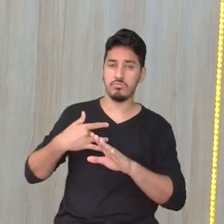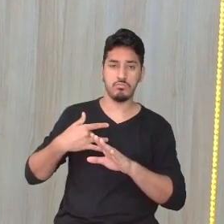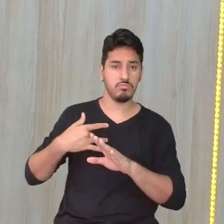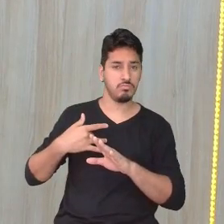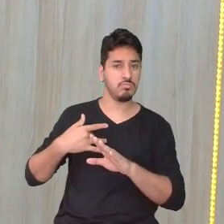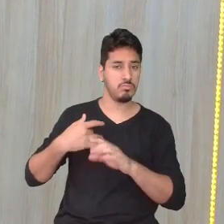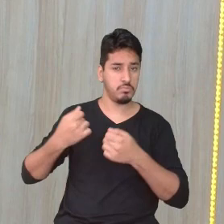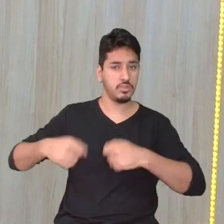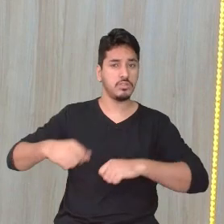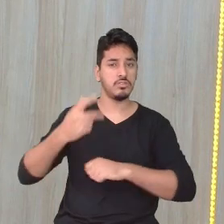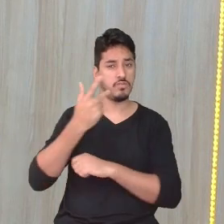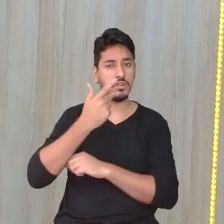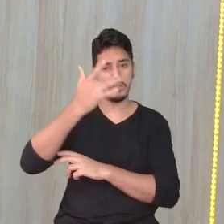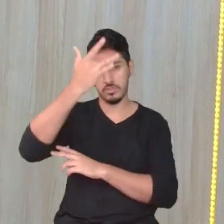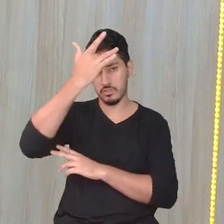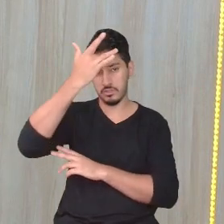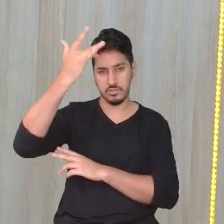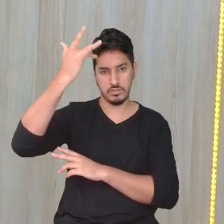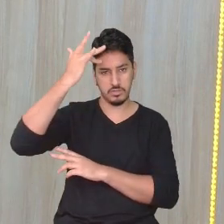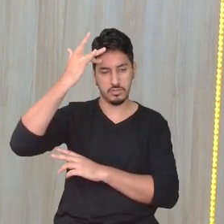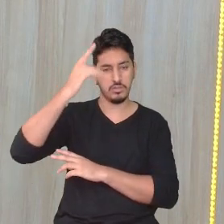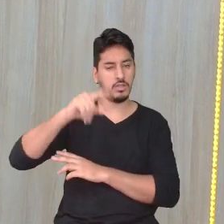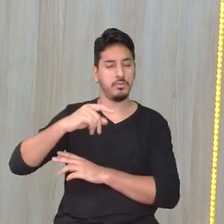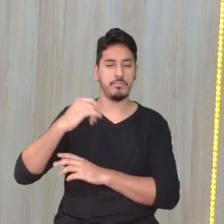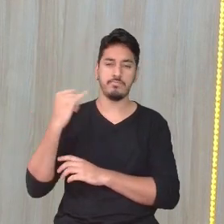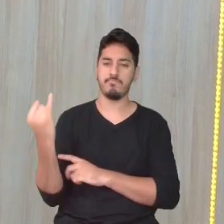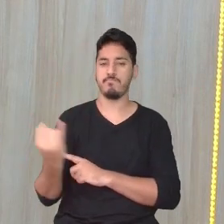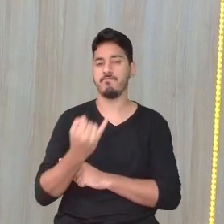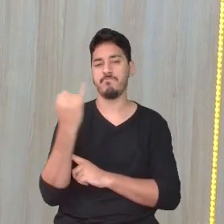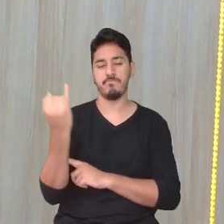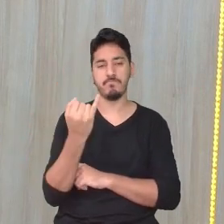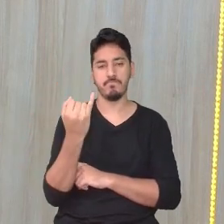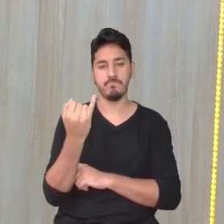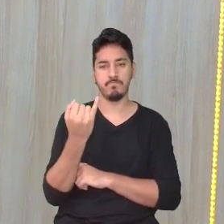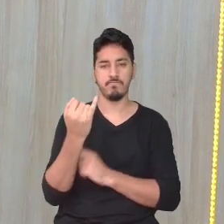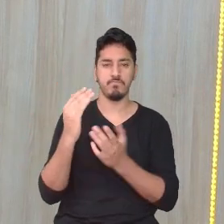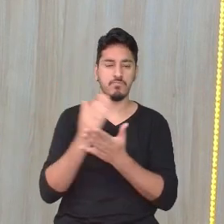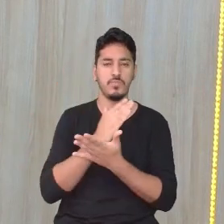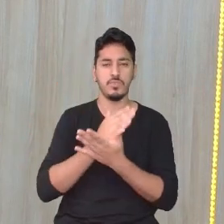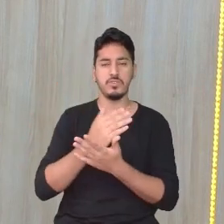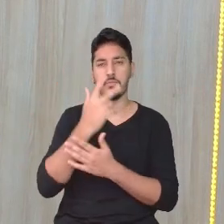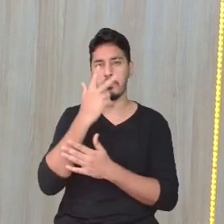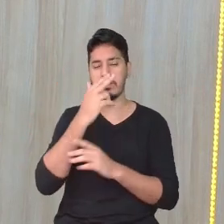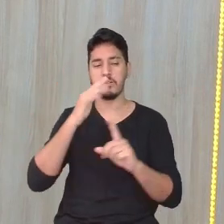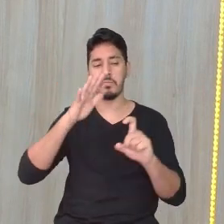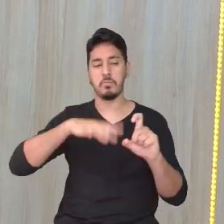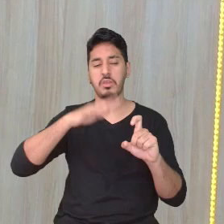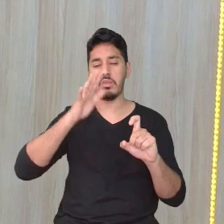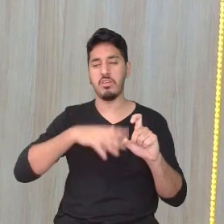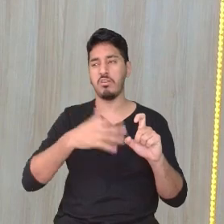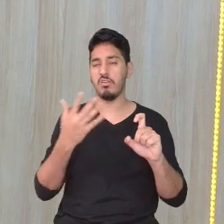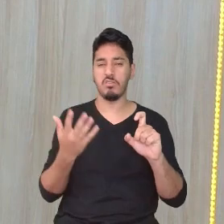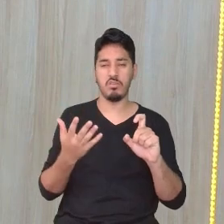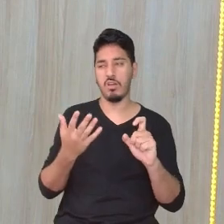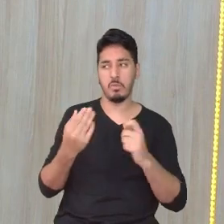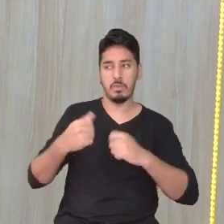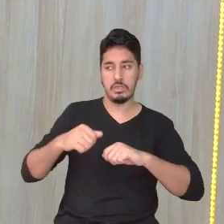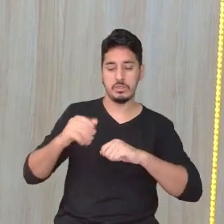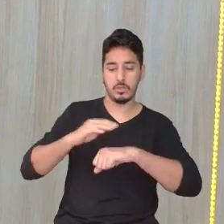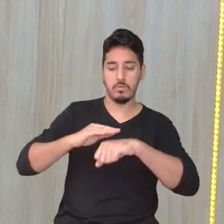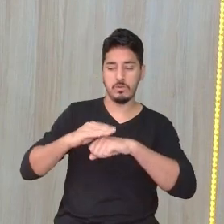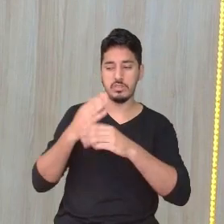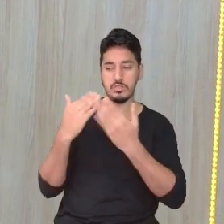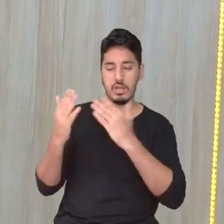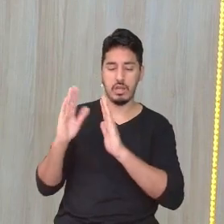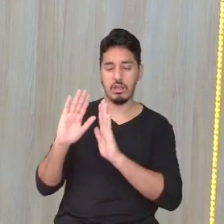mental. Esse tema é muito importante. Muitas vezes ele é tido como um tabu, ou seja, algo que as pessoas não devem comentar, algo